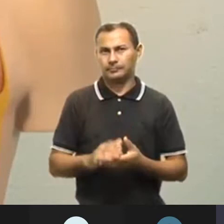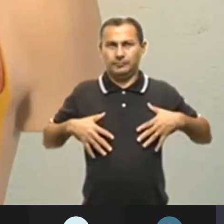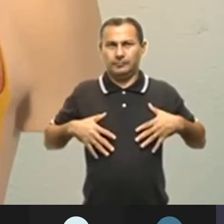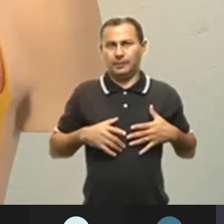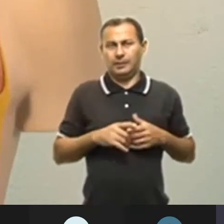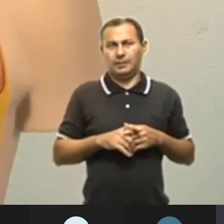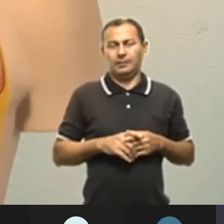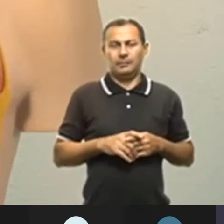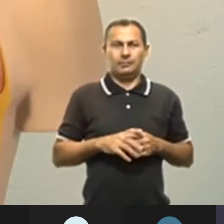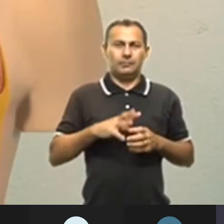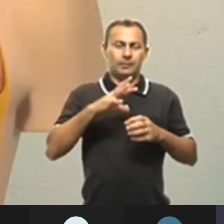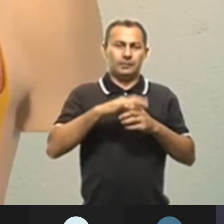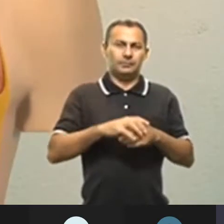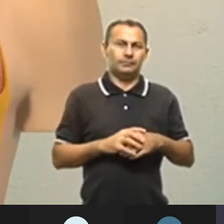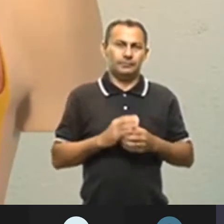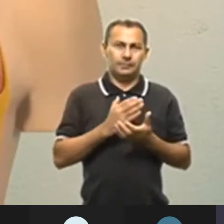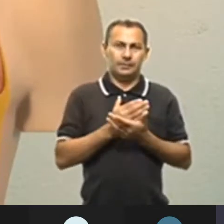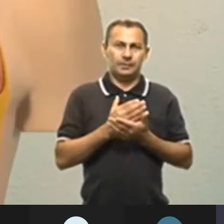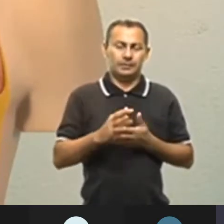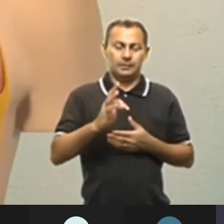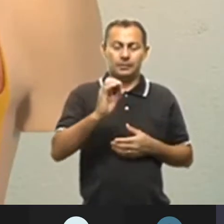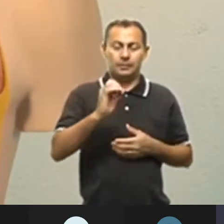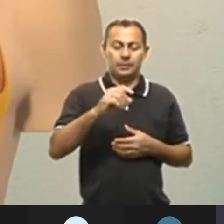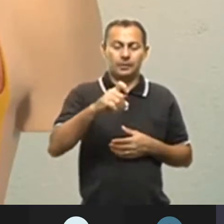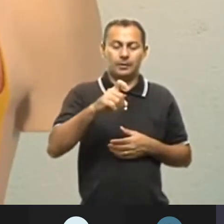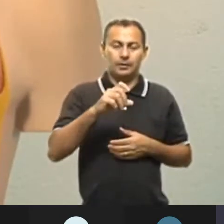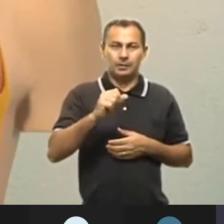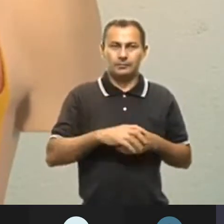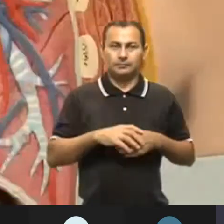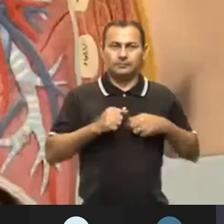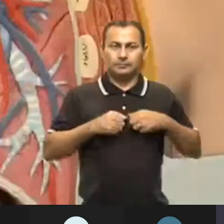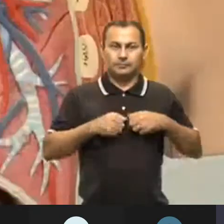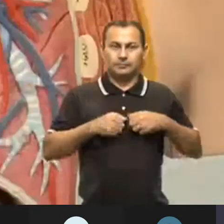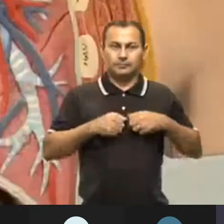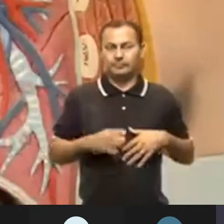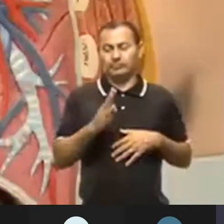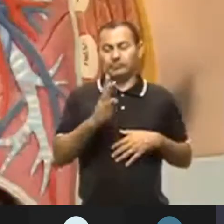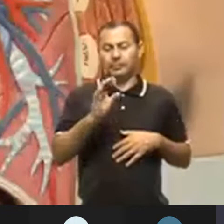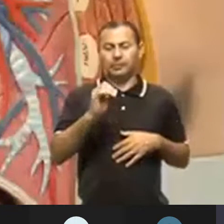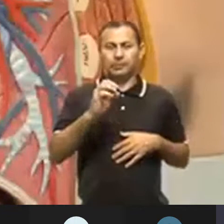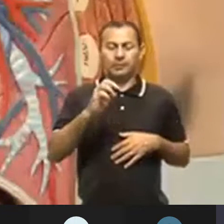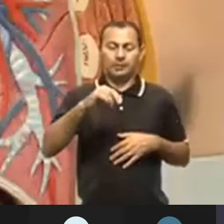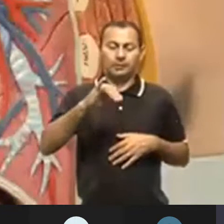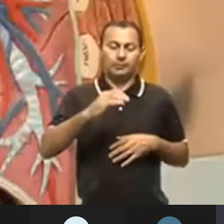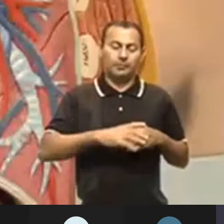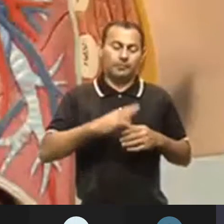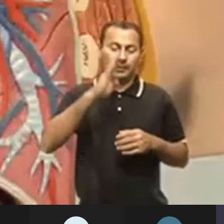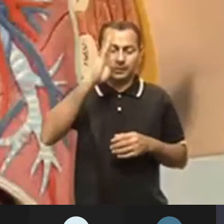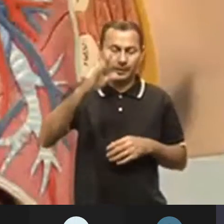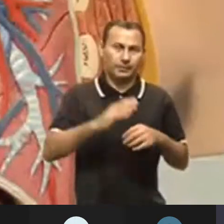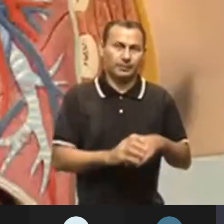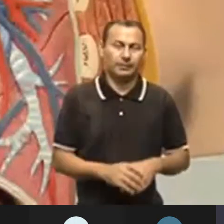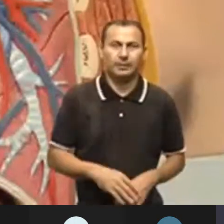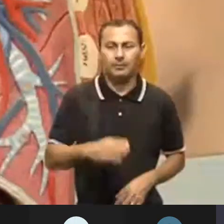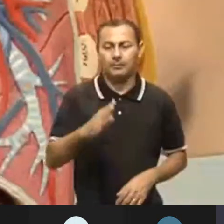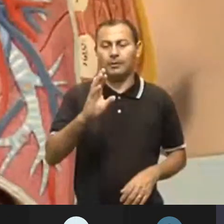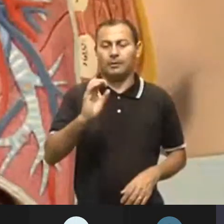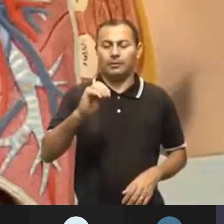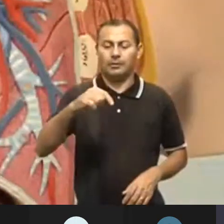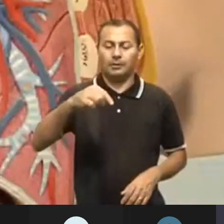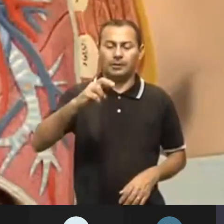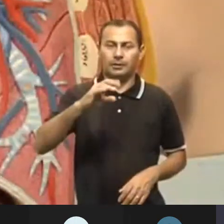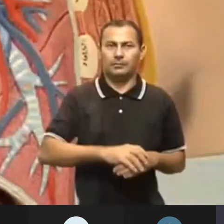né, ali logo abaixo dessa porção inicial ali do tórax, subdivide ali nos brônquios principais e depois nos bronquíolos. Essa aí é a